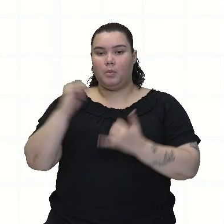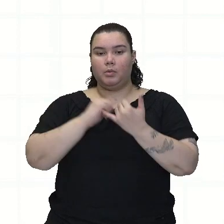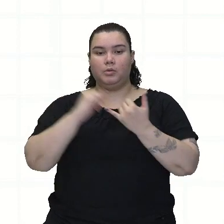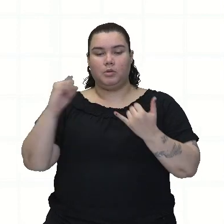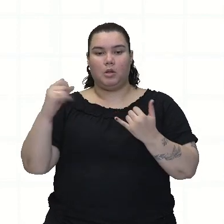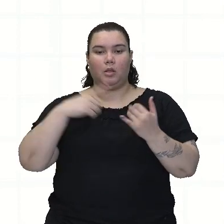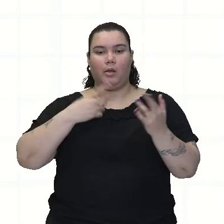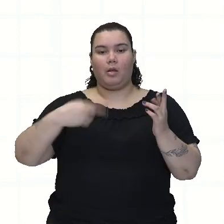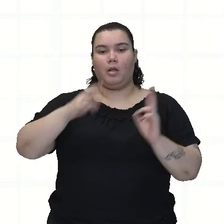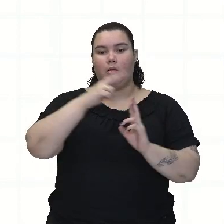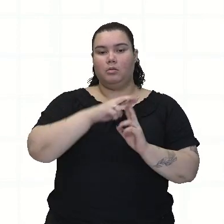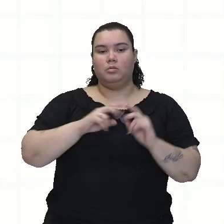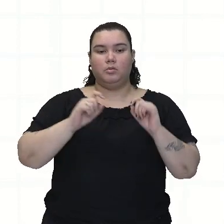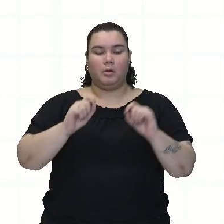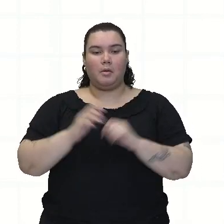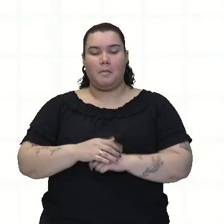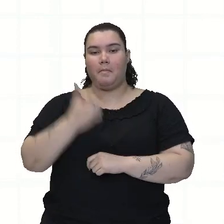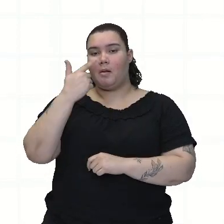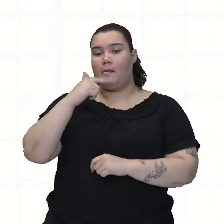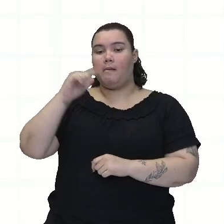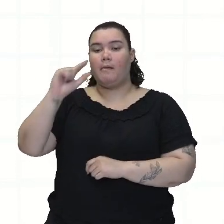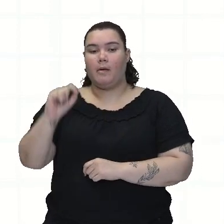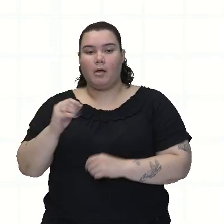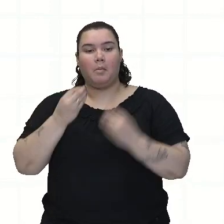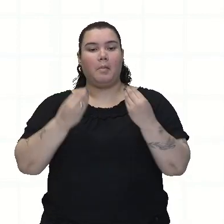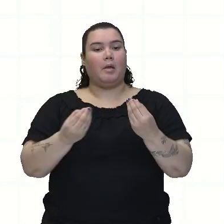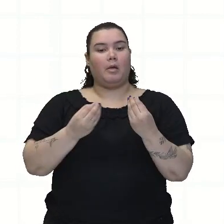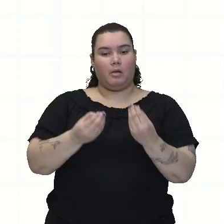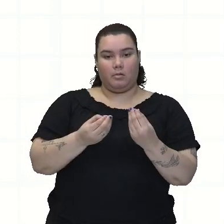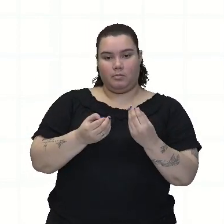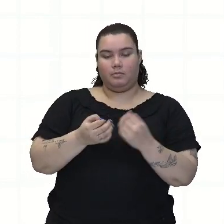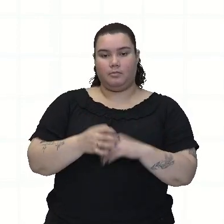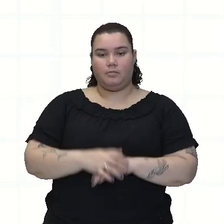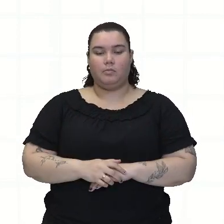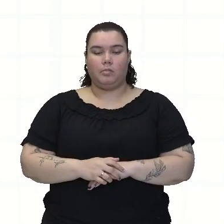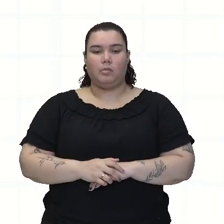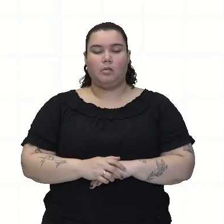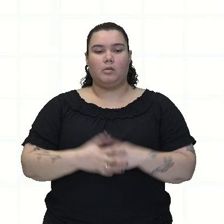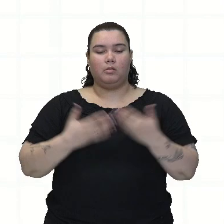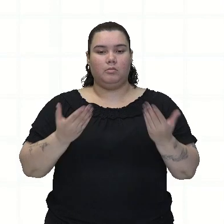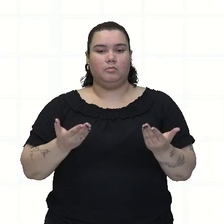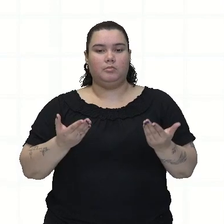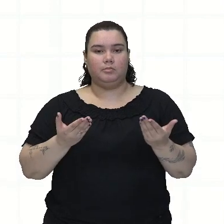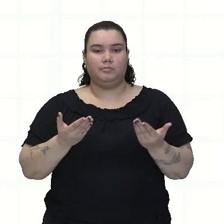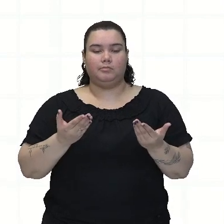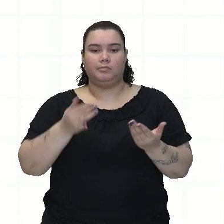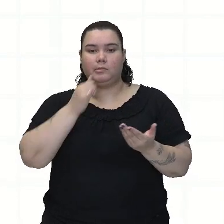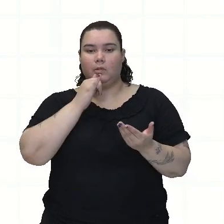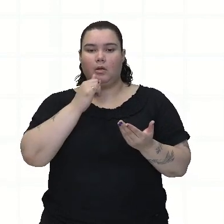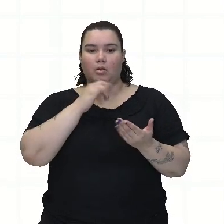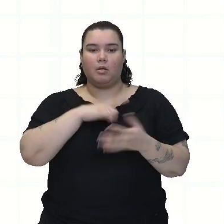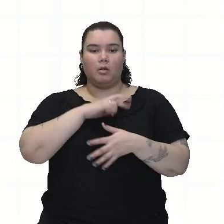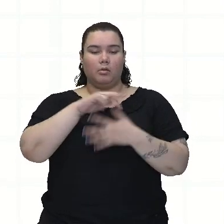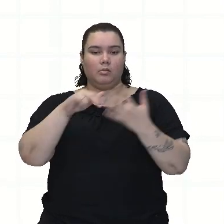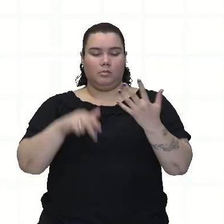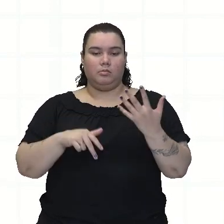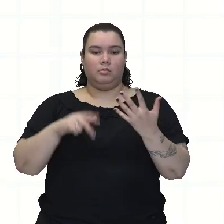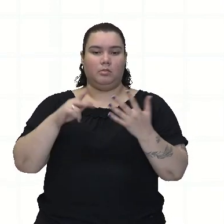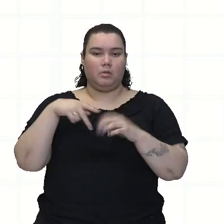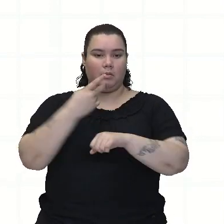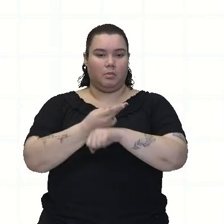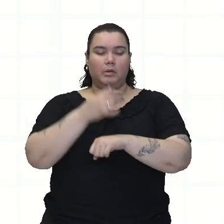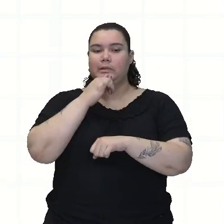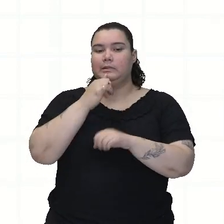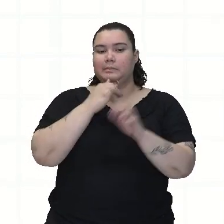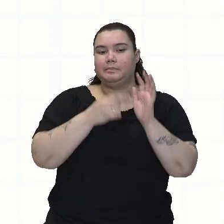entre outras, a pergunta para quem, para quê. Pode ser entre outras perguntas que a gente vai ver aqui nos